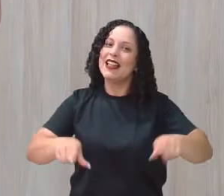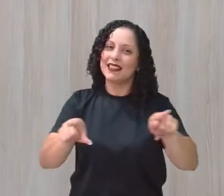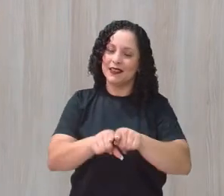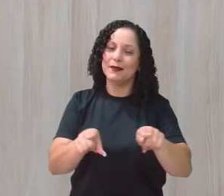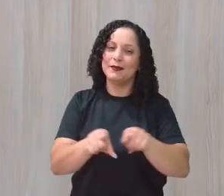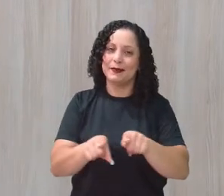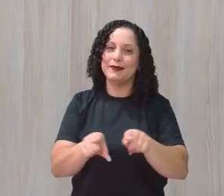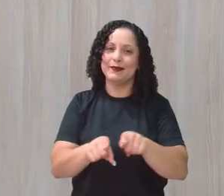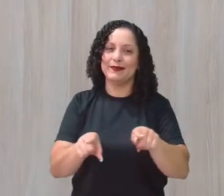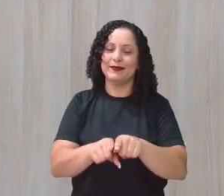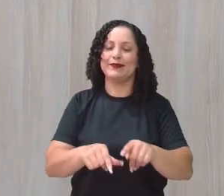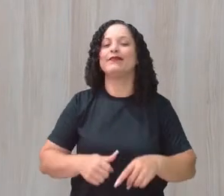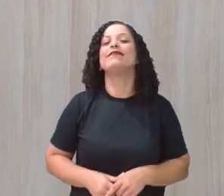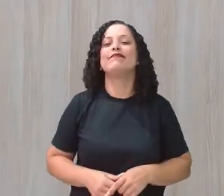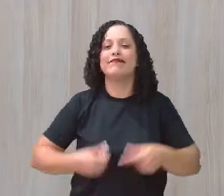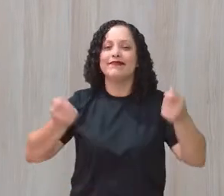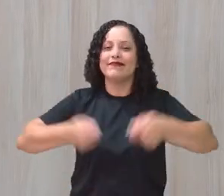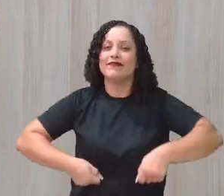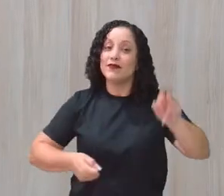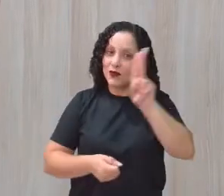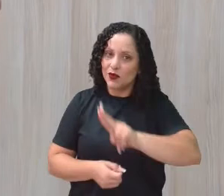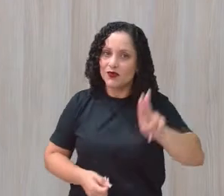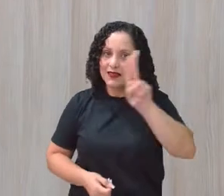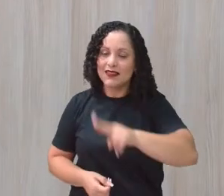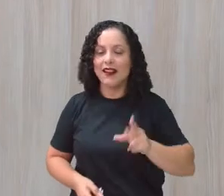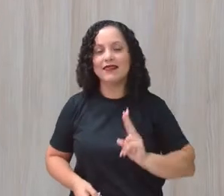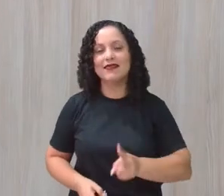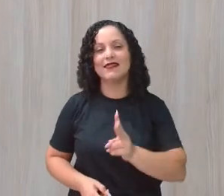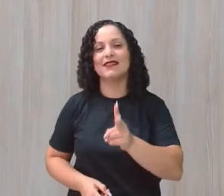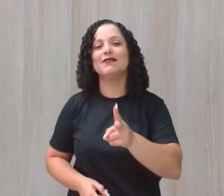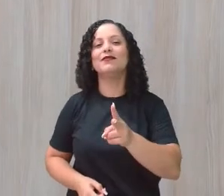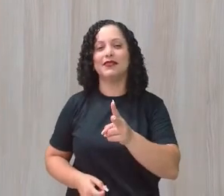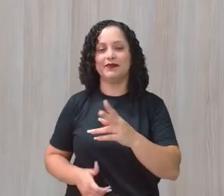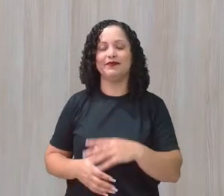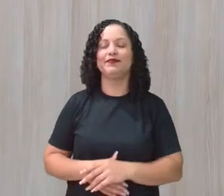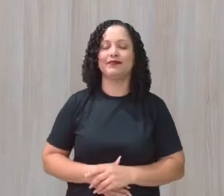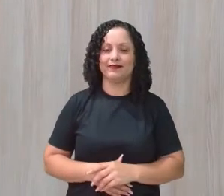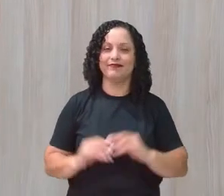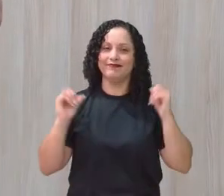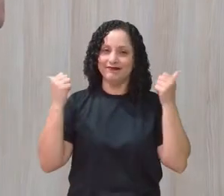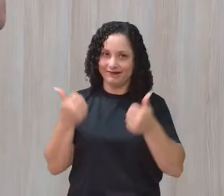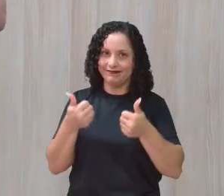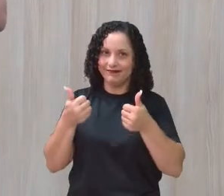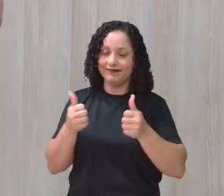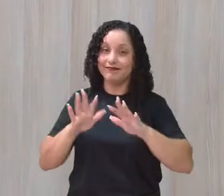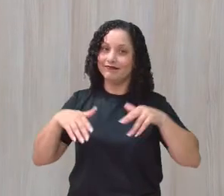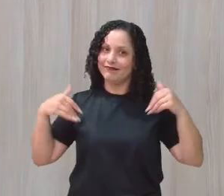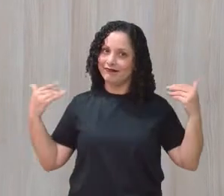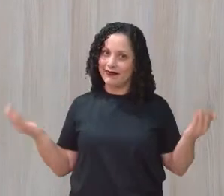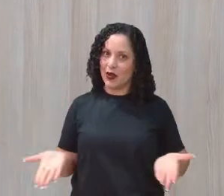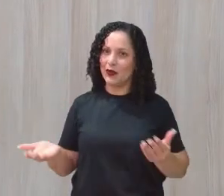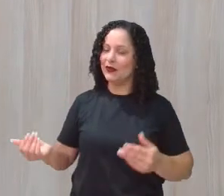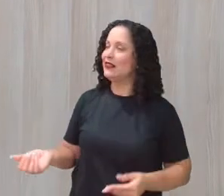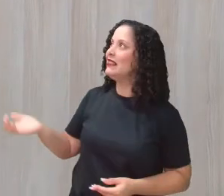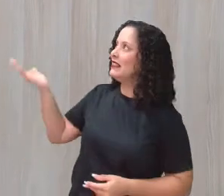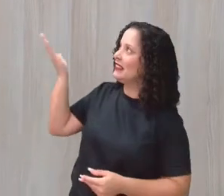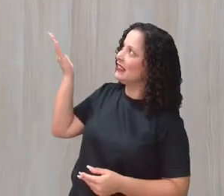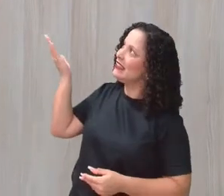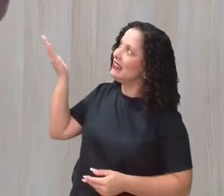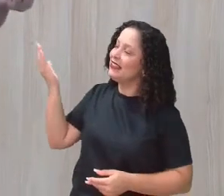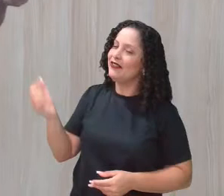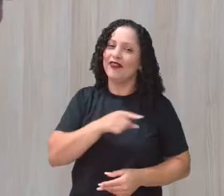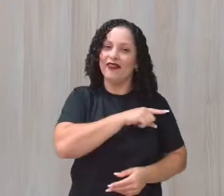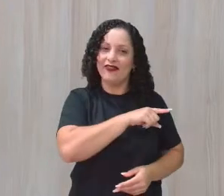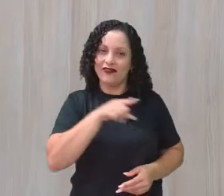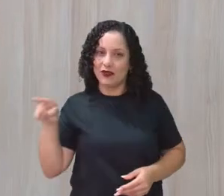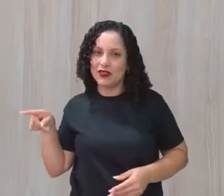E precisamos fazer uso delas sempre que for necessário, tá certo? Então, nessa tirinha aí, vocês